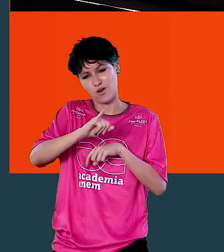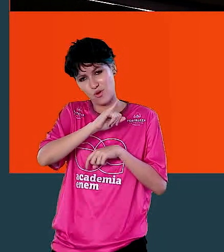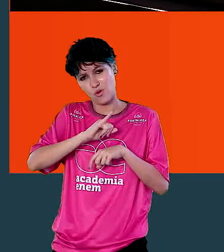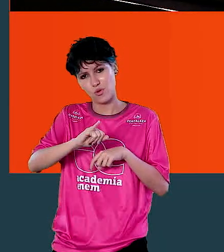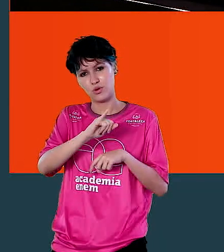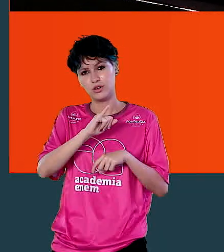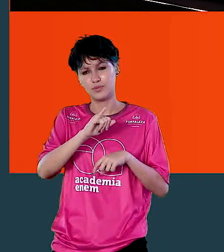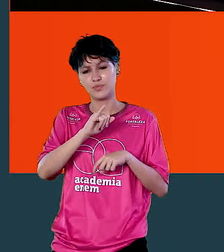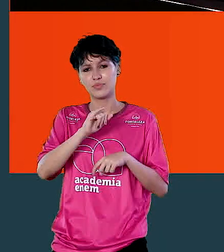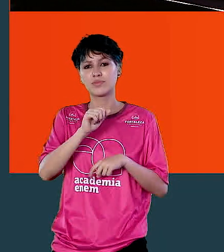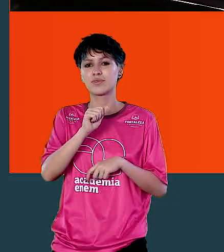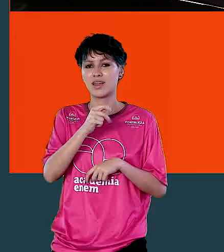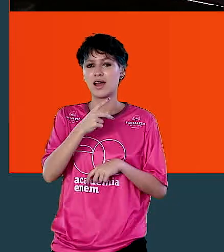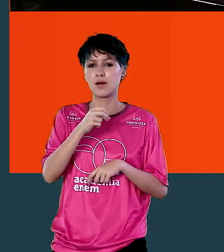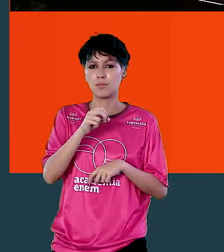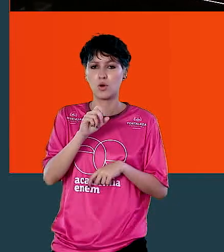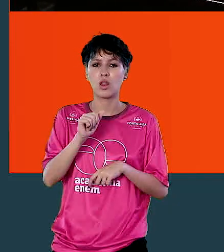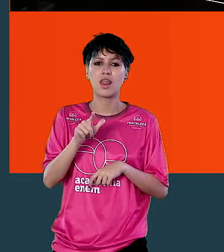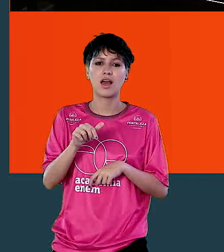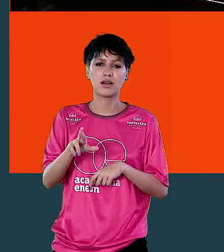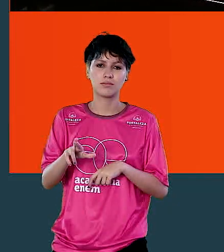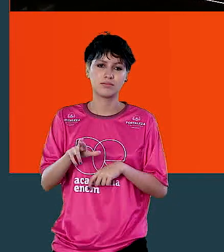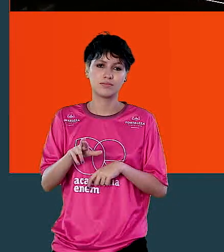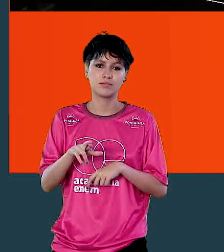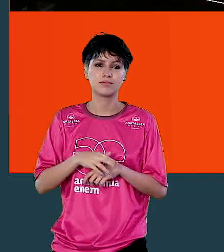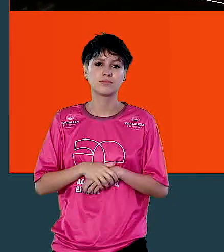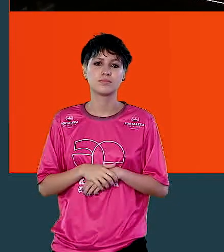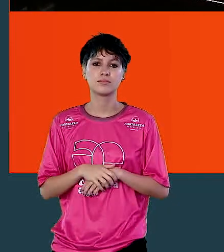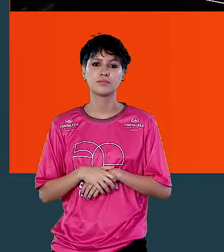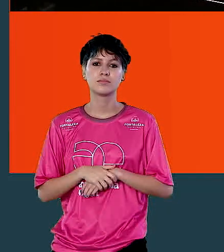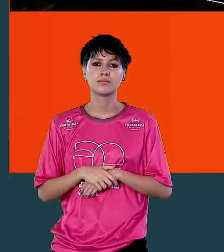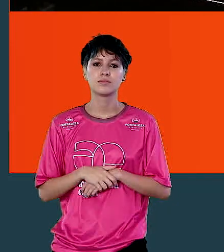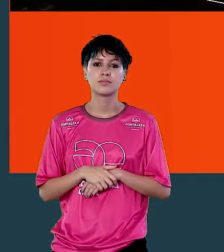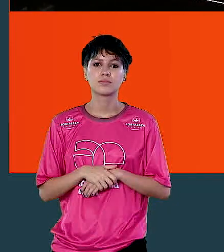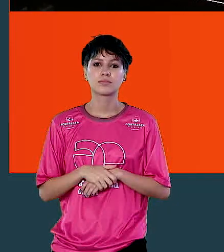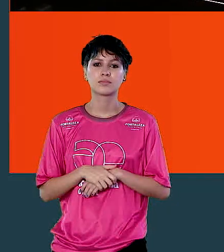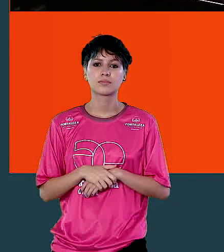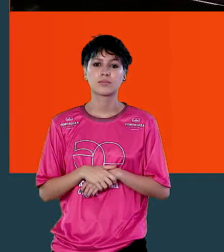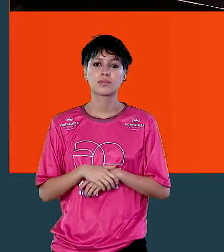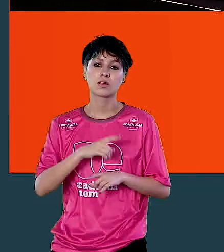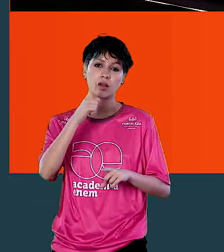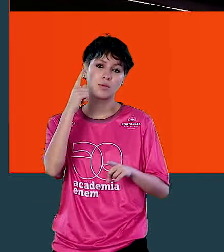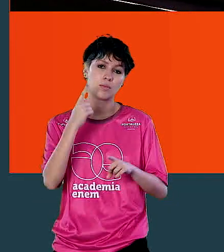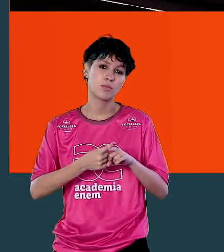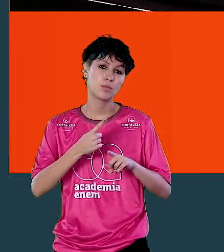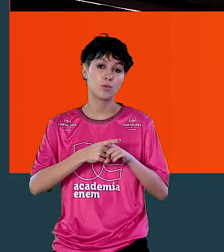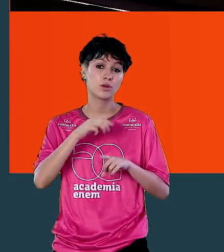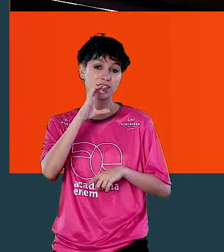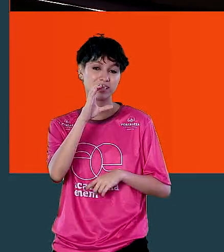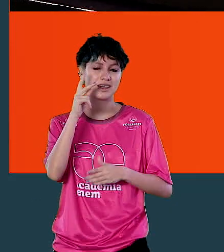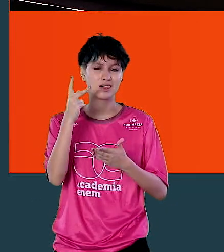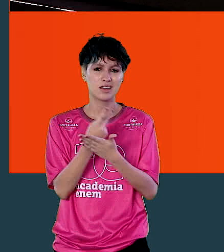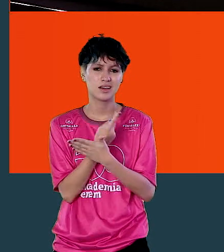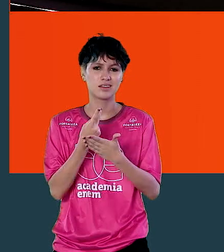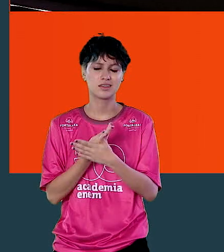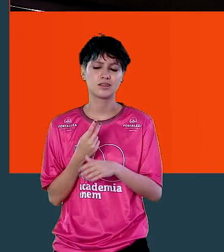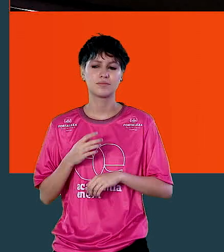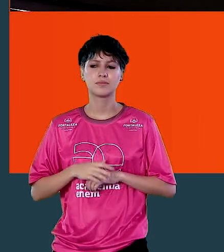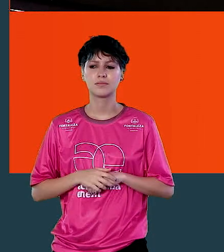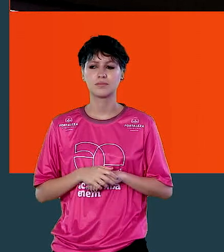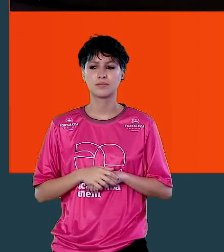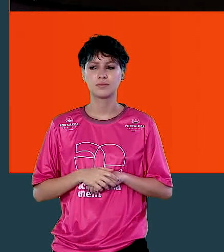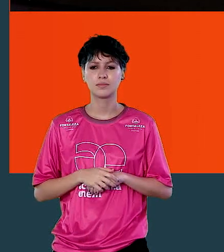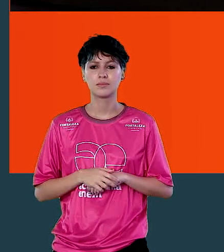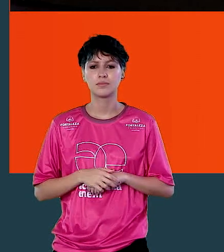é apolar. Beleza. Por que a C está errada? Quando a gente